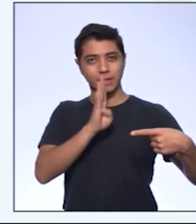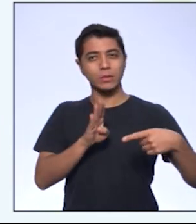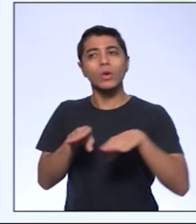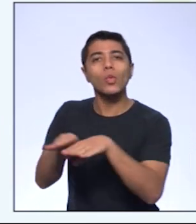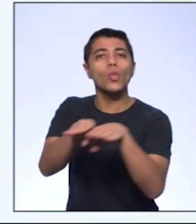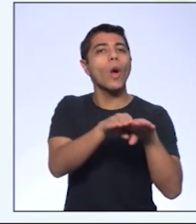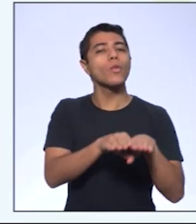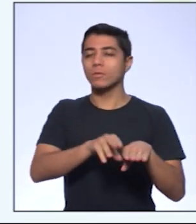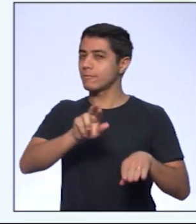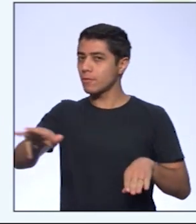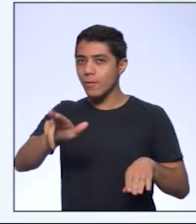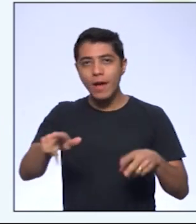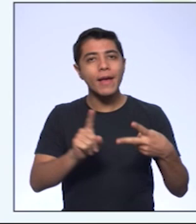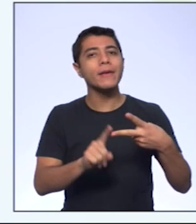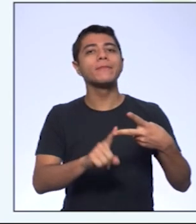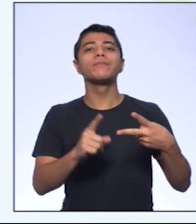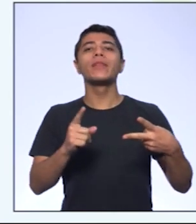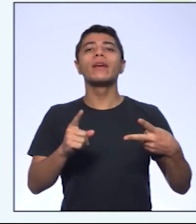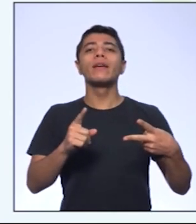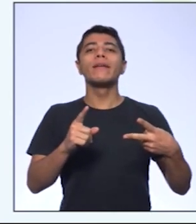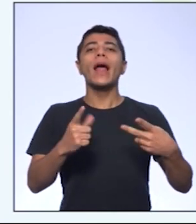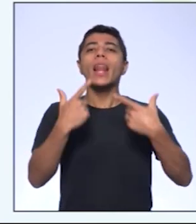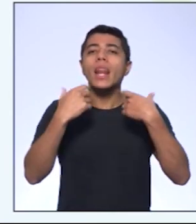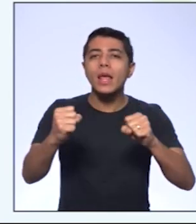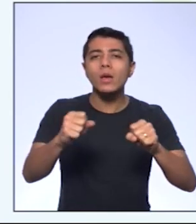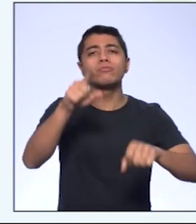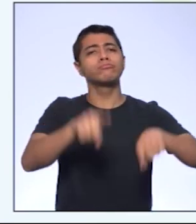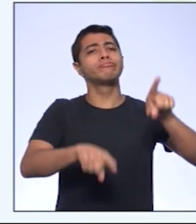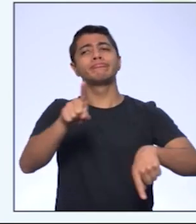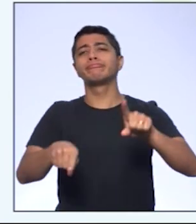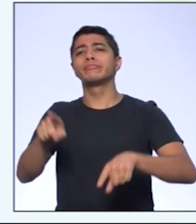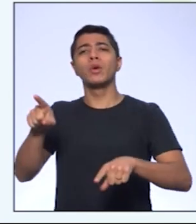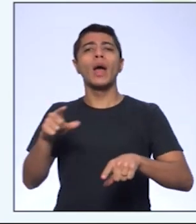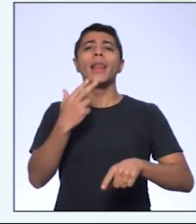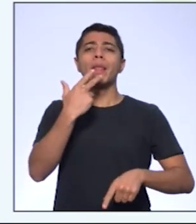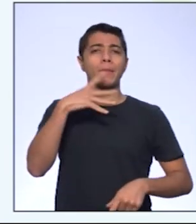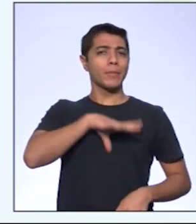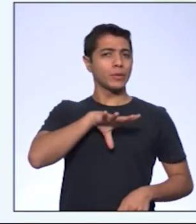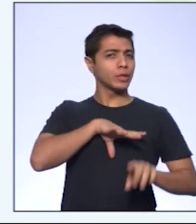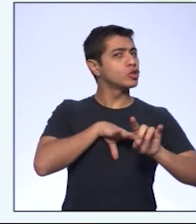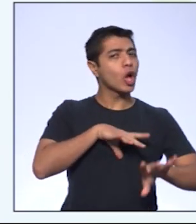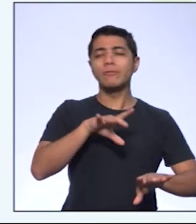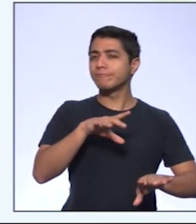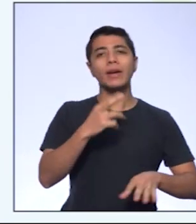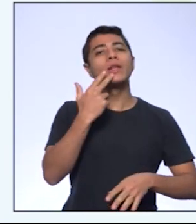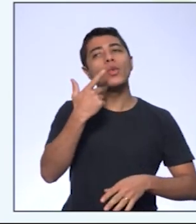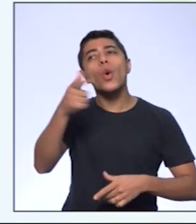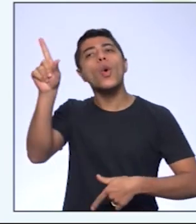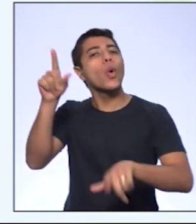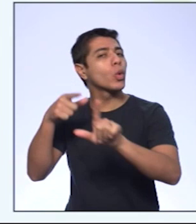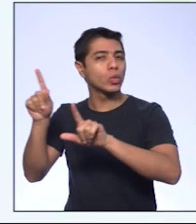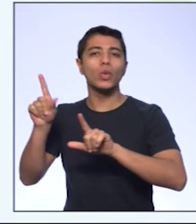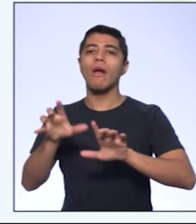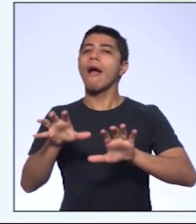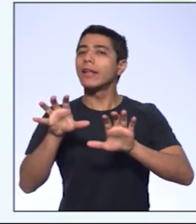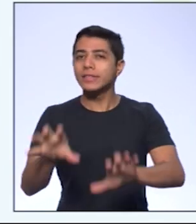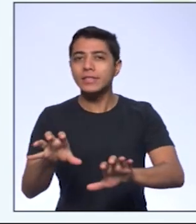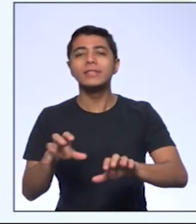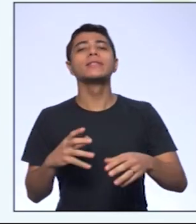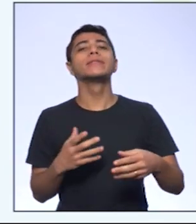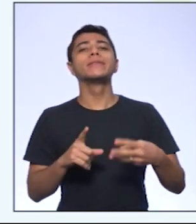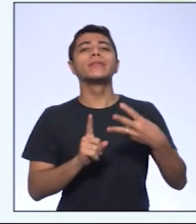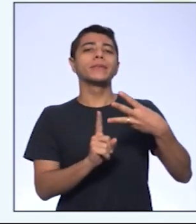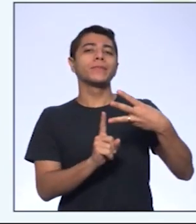no nosso idioma, nós devemos considerar que isso, considerar as variações linguísticas, o texto mostra